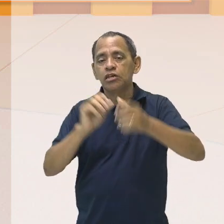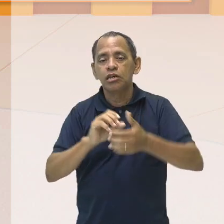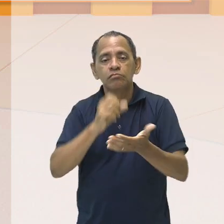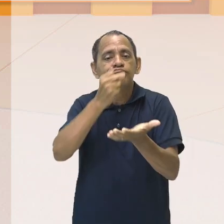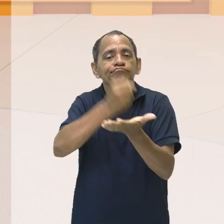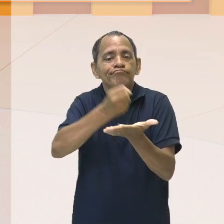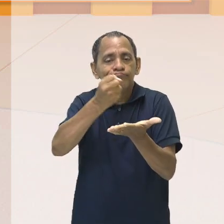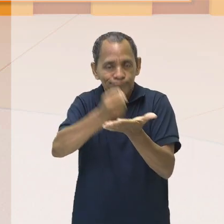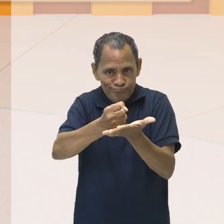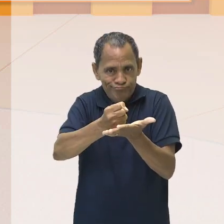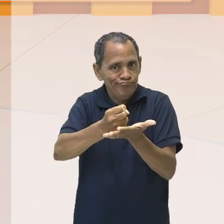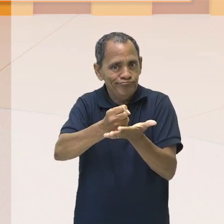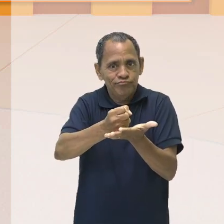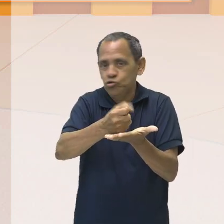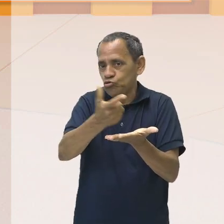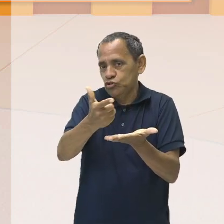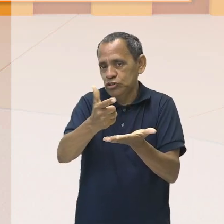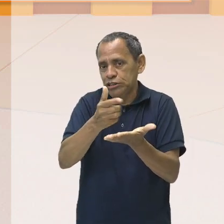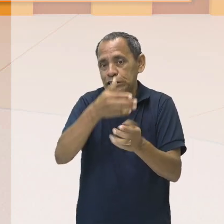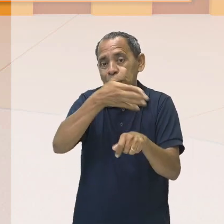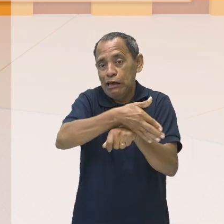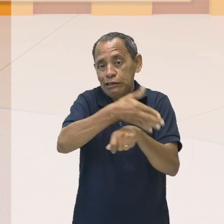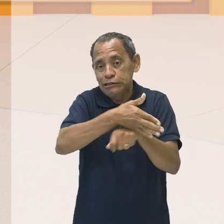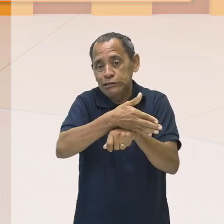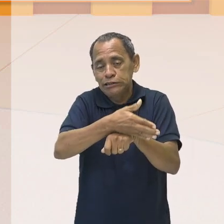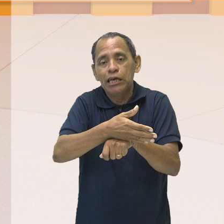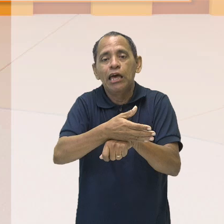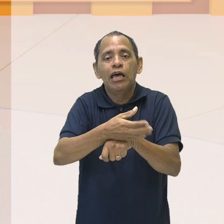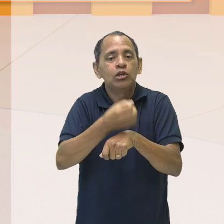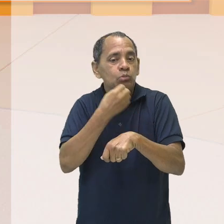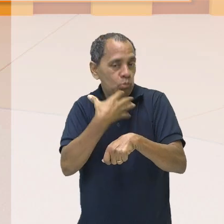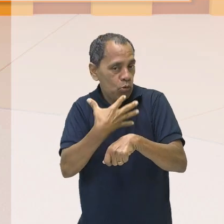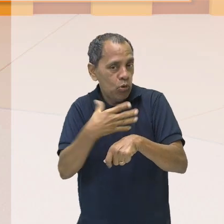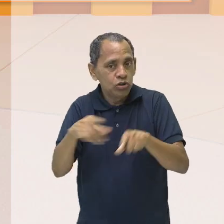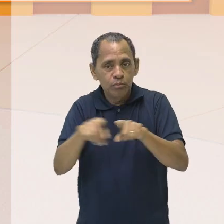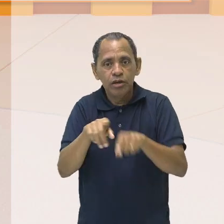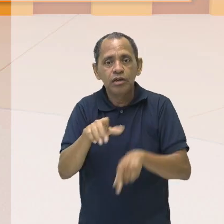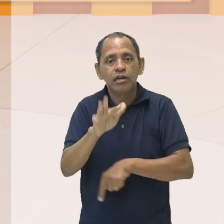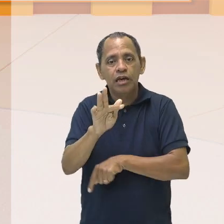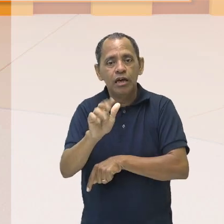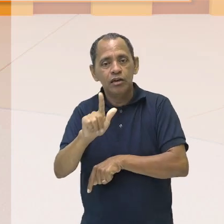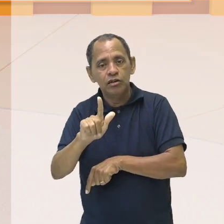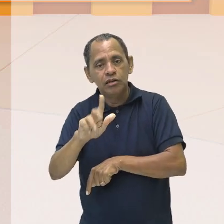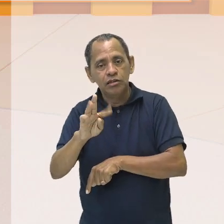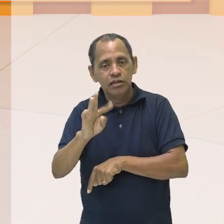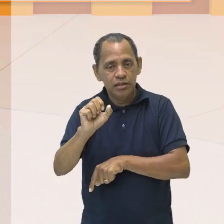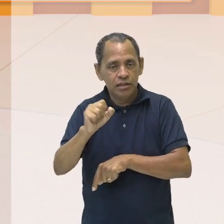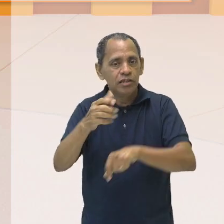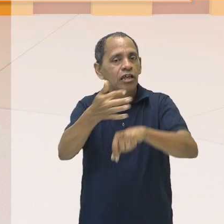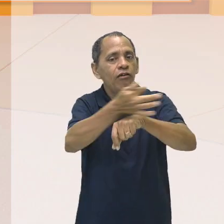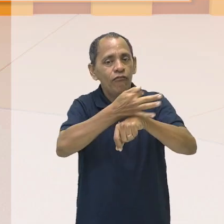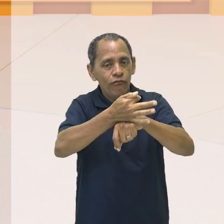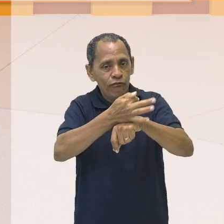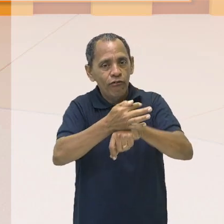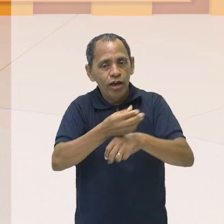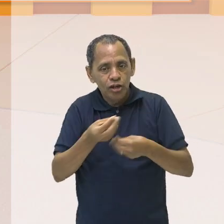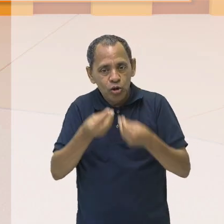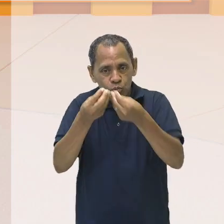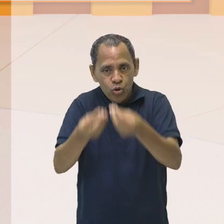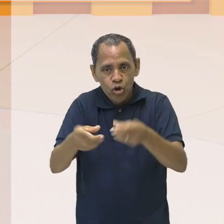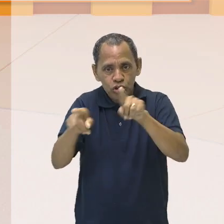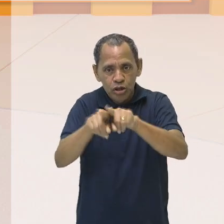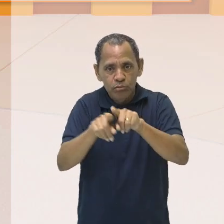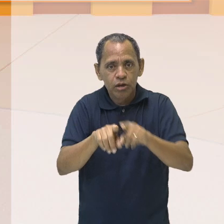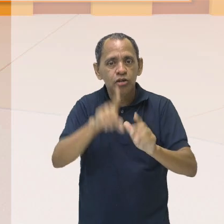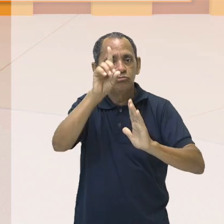carteira assinada, não têm acesso a benefícios como o FGTS, como férias remuneradas ou